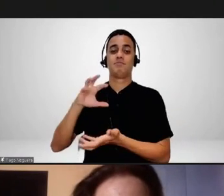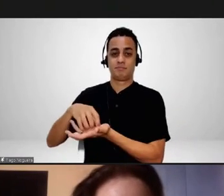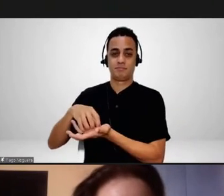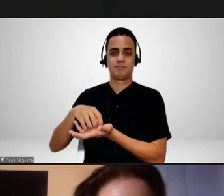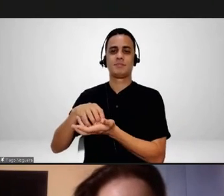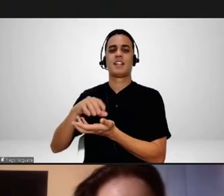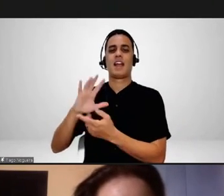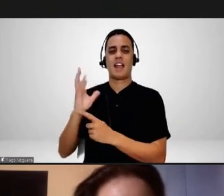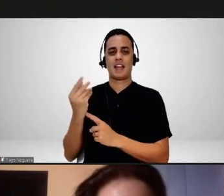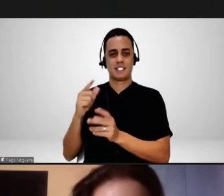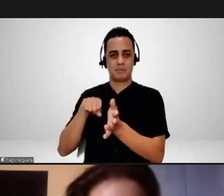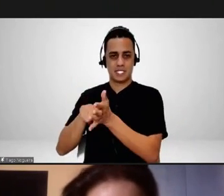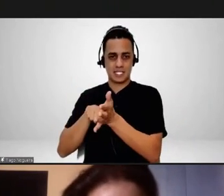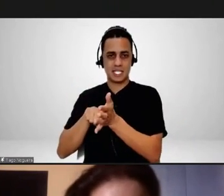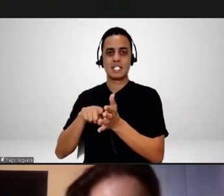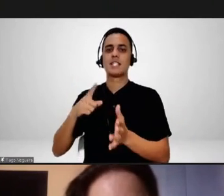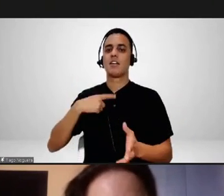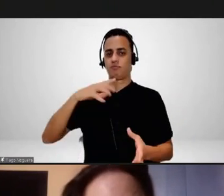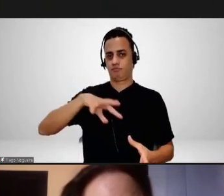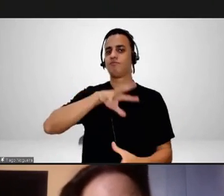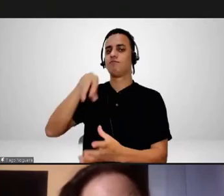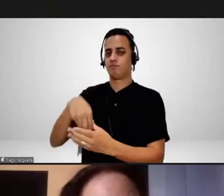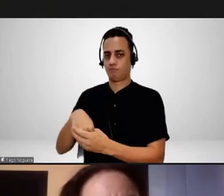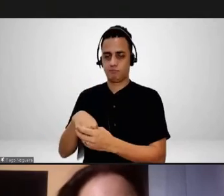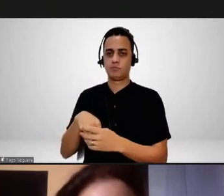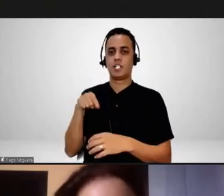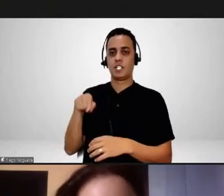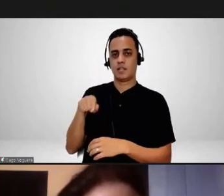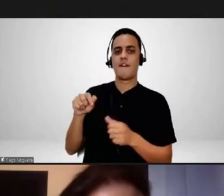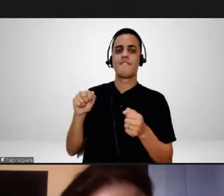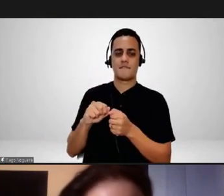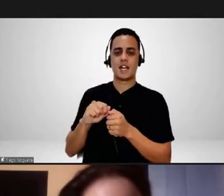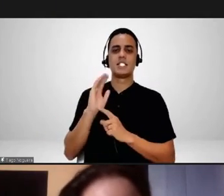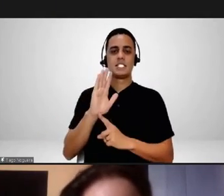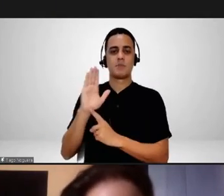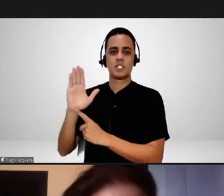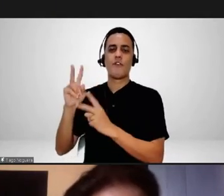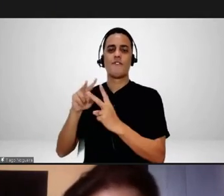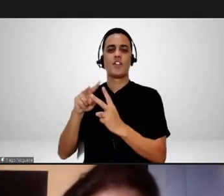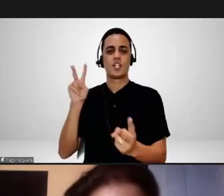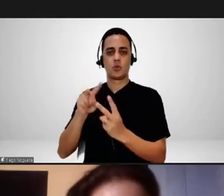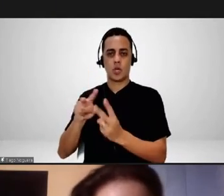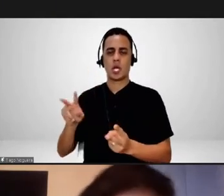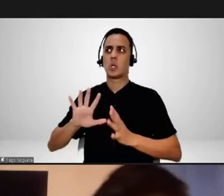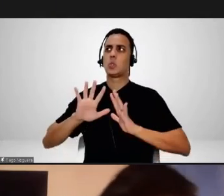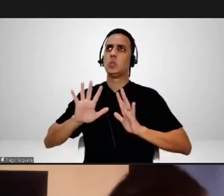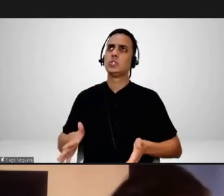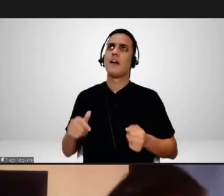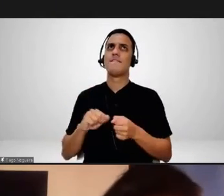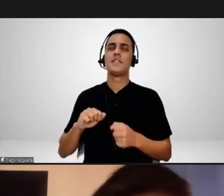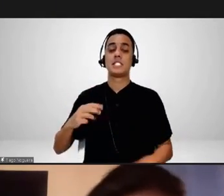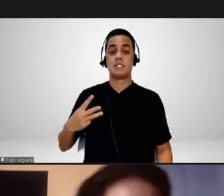faço parte, estou diretamente envolvida, ela faz as exposições virtuais, fez já